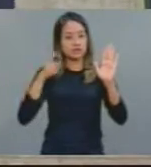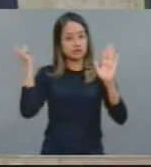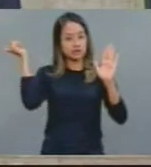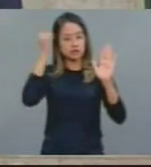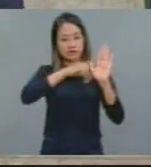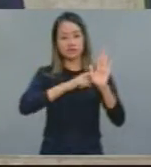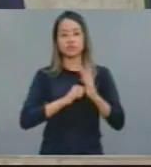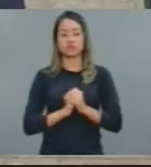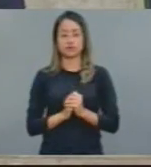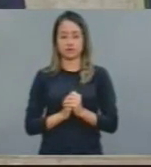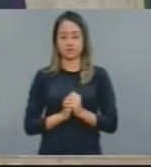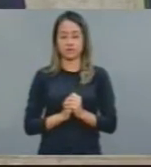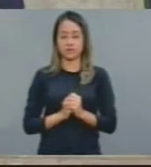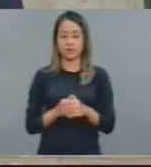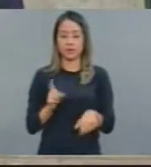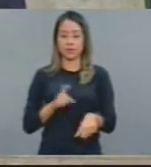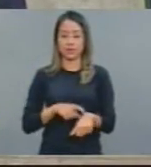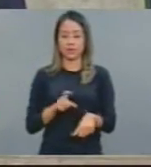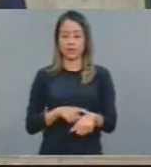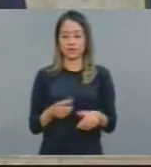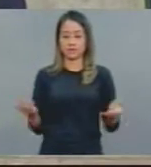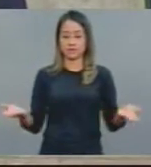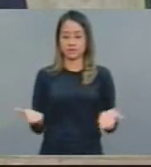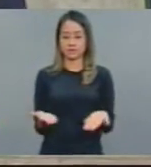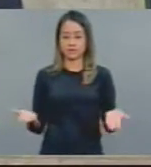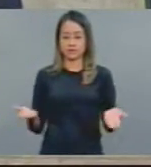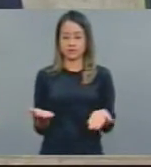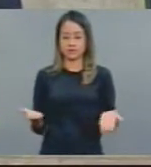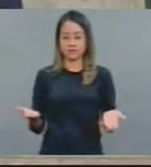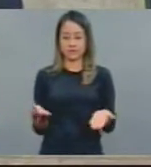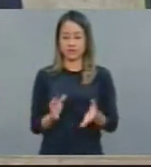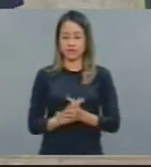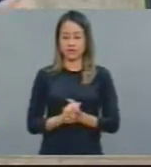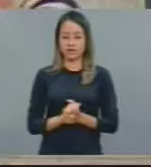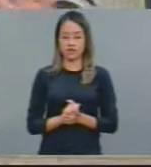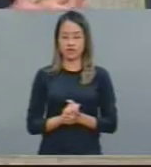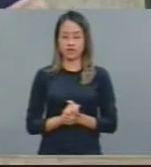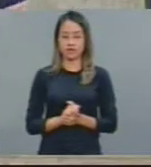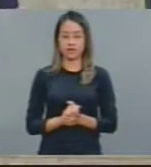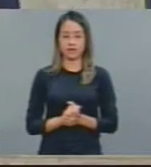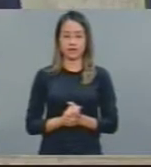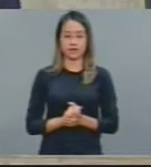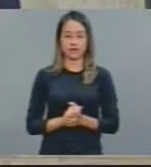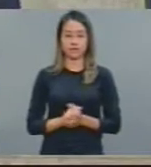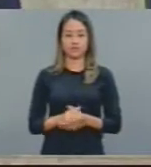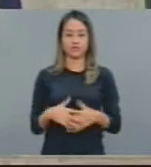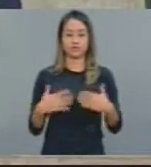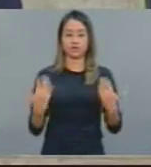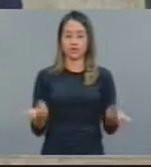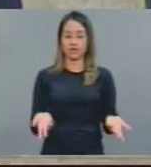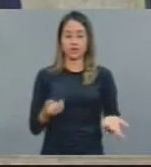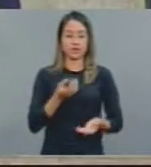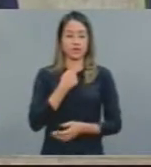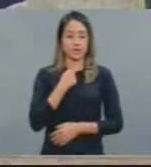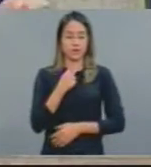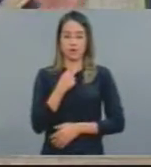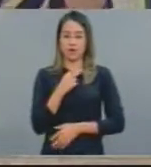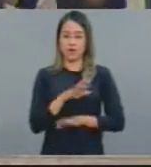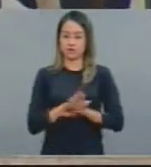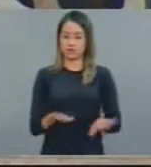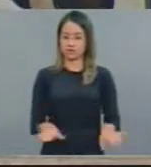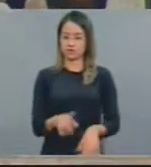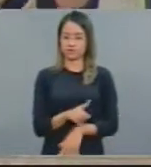hora desta casa se levantar e dizer que não é, que não se deve funcionar dessa.